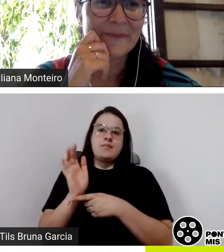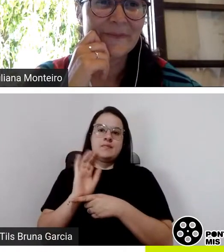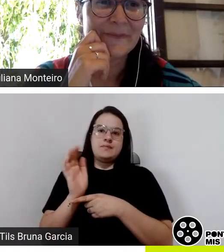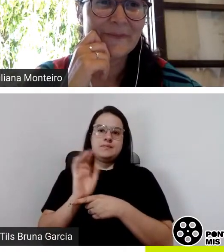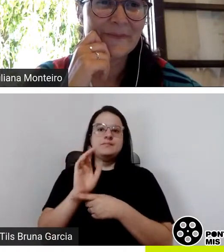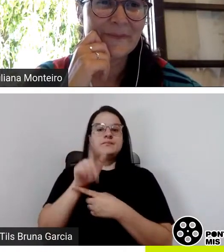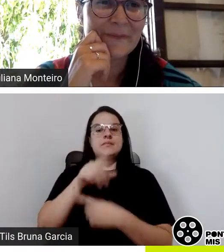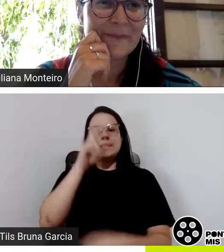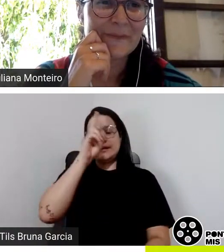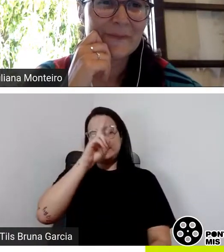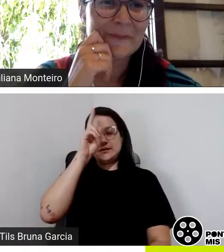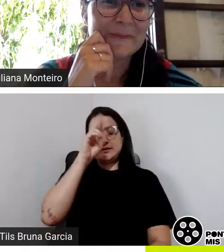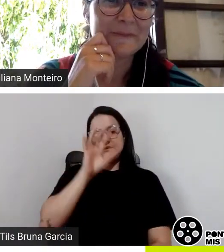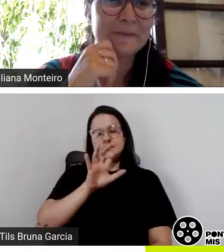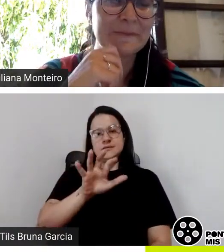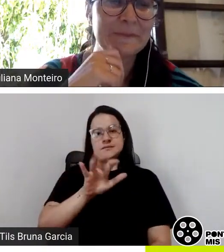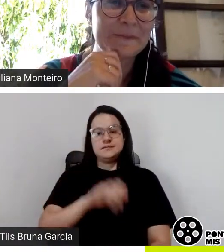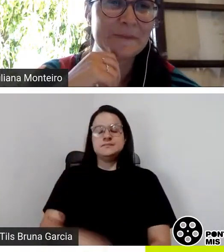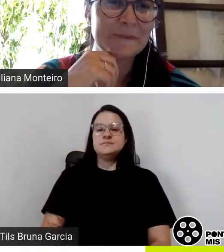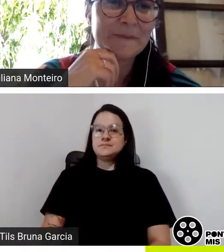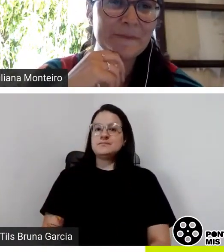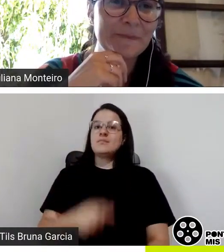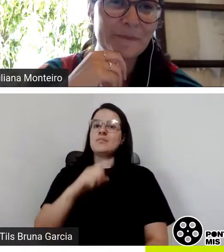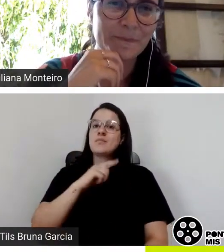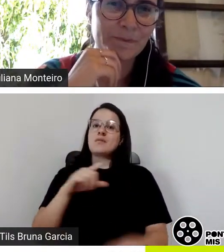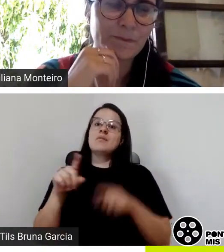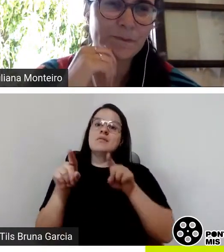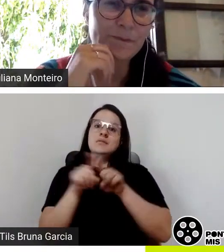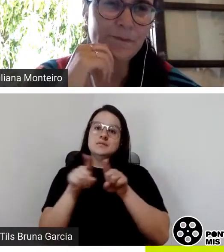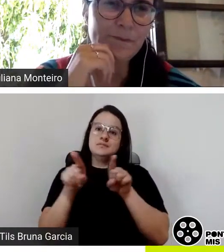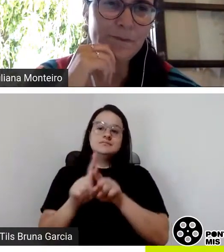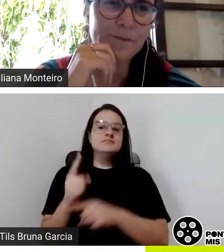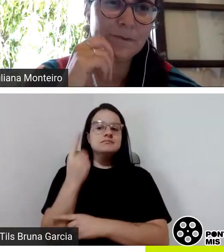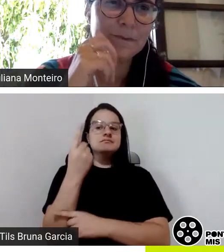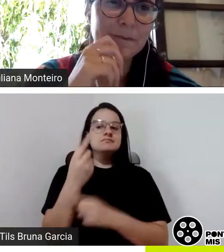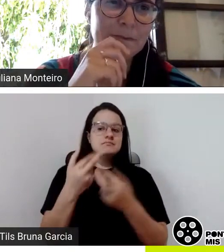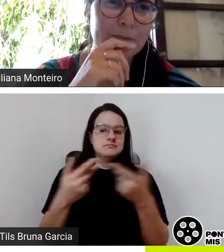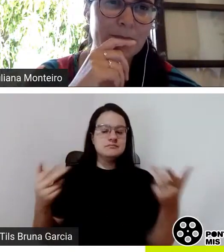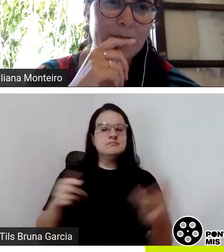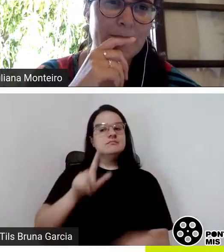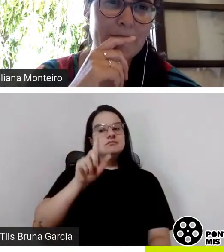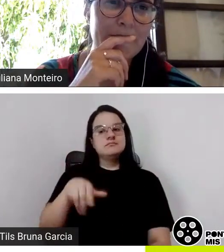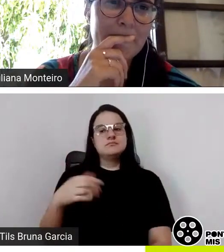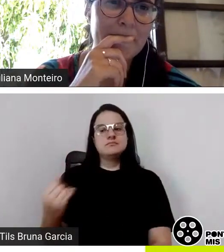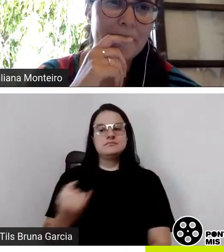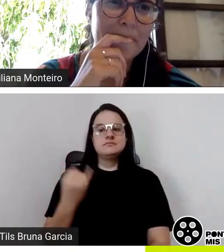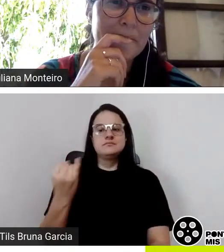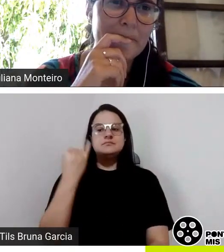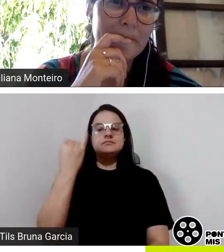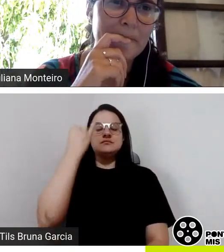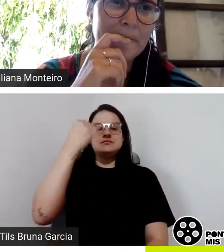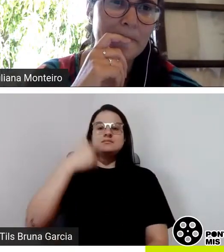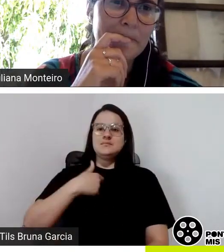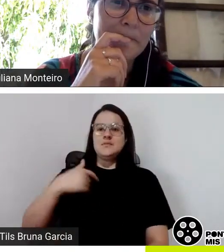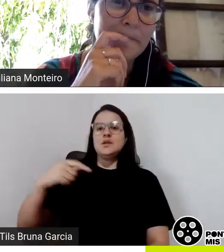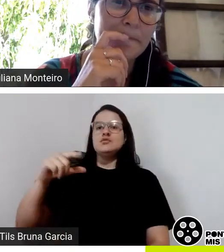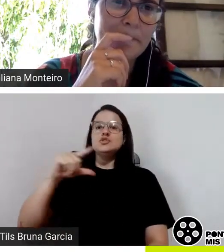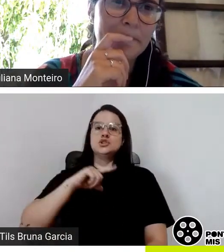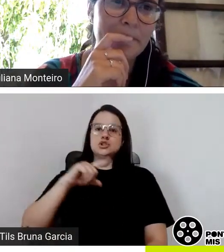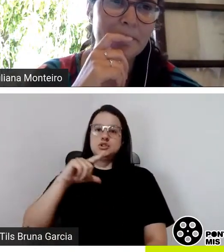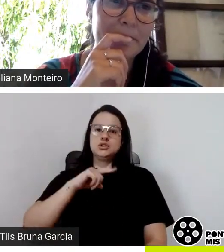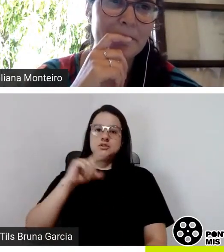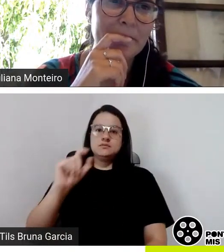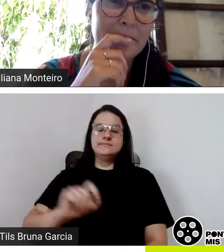meio assim. E tem também uma coisa que para mim é meio clara, em 2006, que eu tive uma... digamos, uma